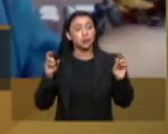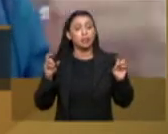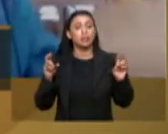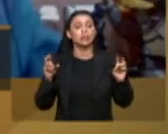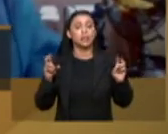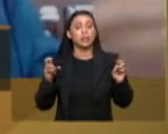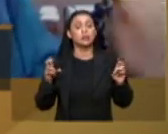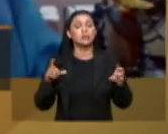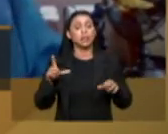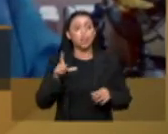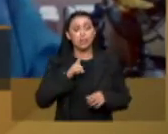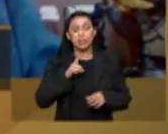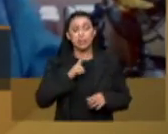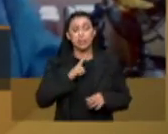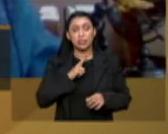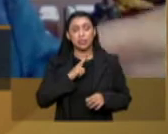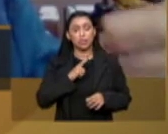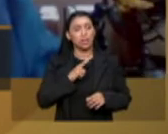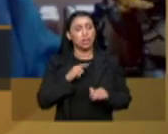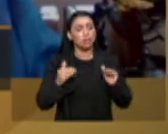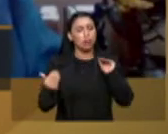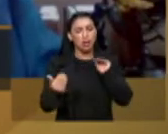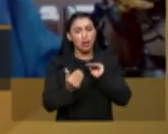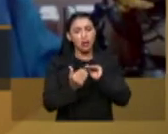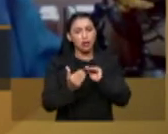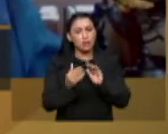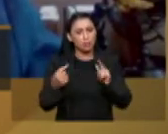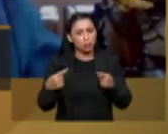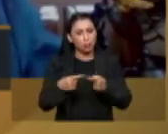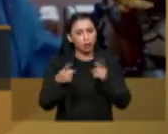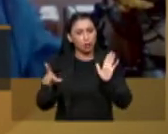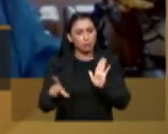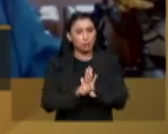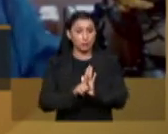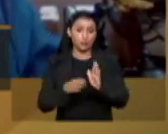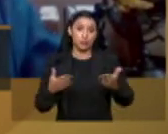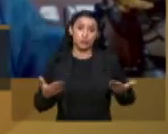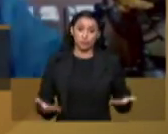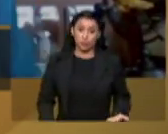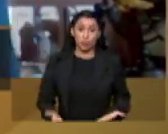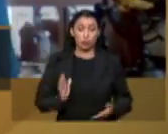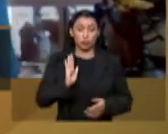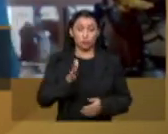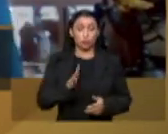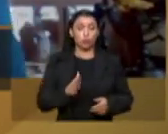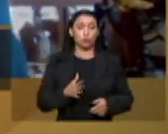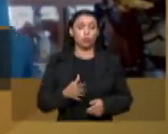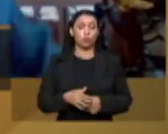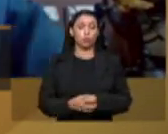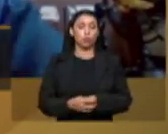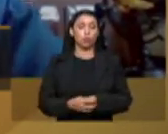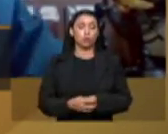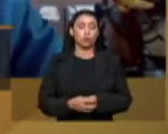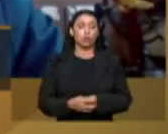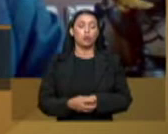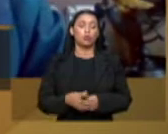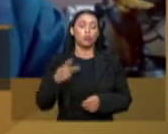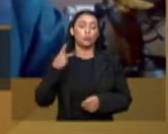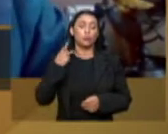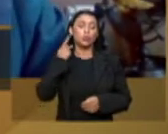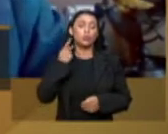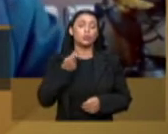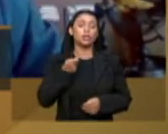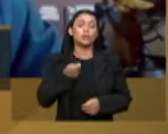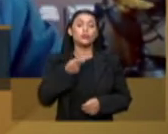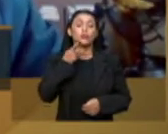que tem total correlação, que é a legalidade. E como disse, a sustentação do ilustre procurador dá